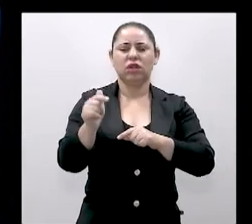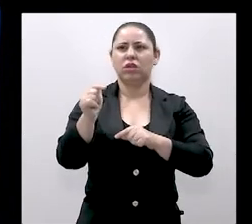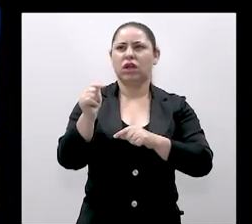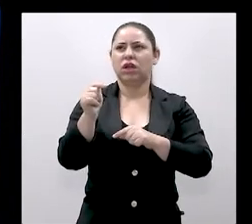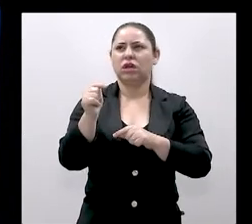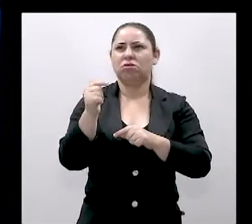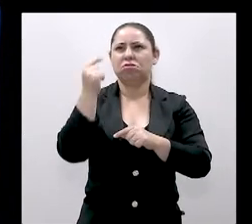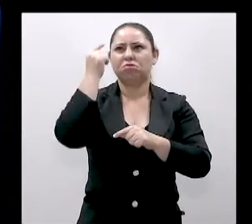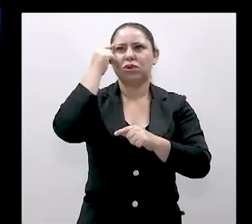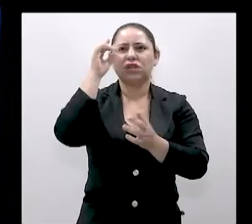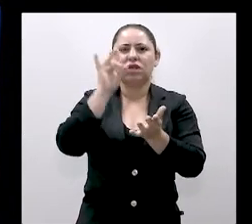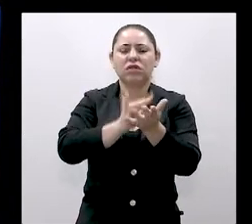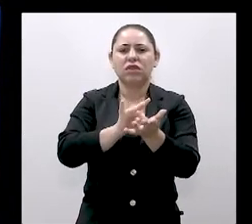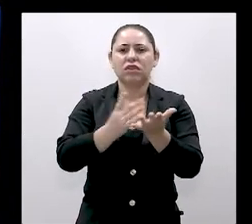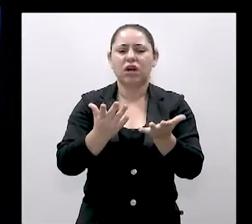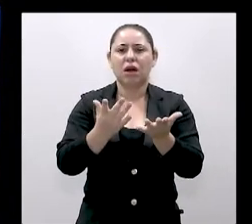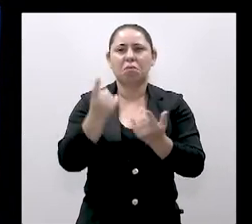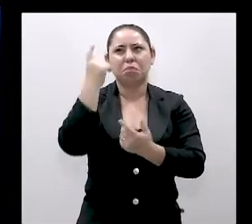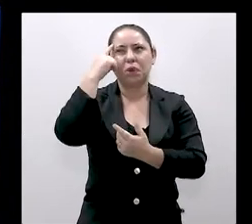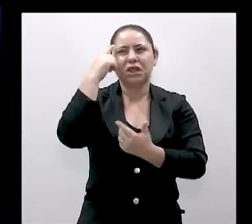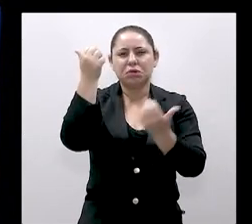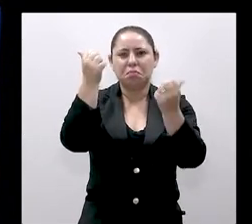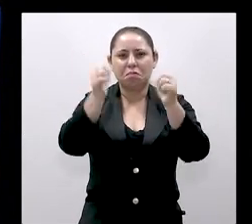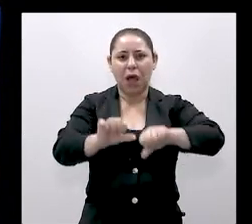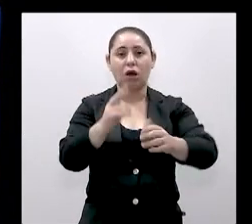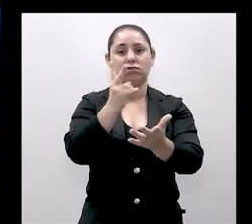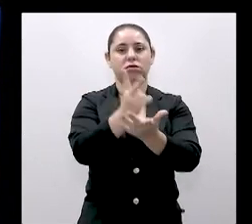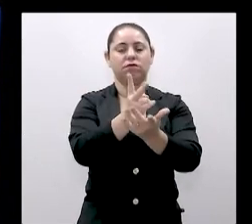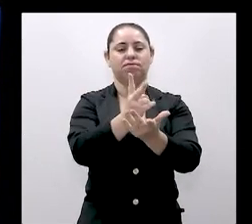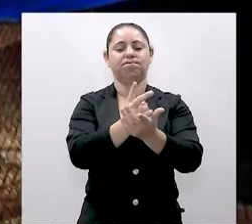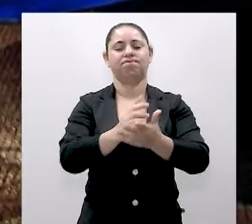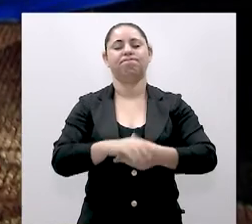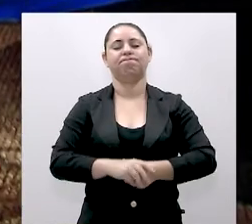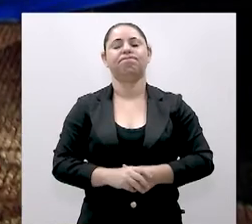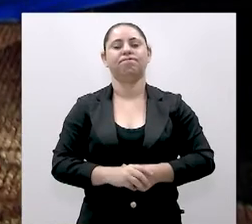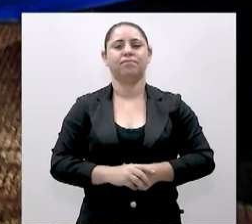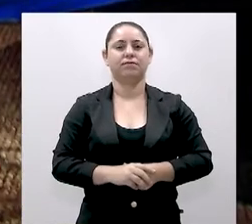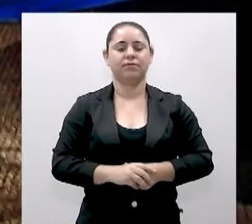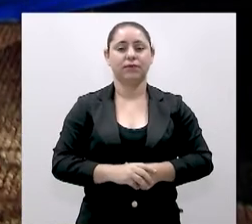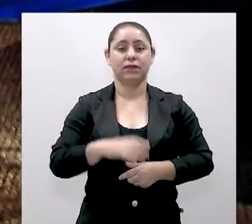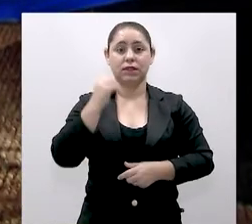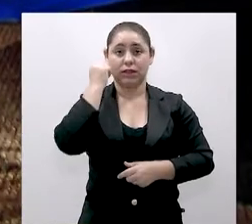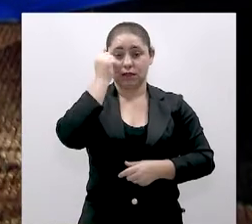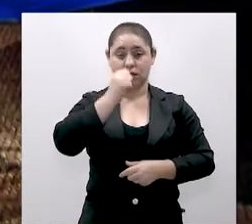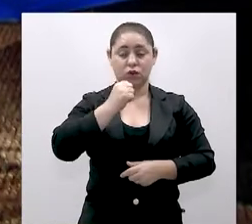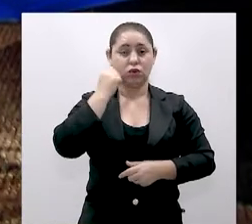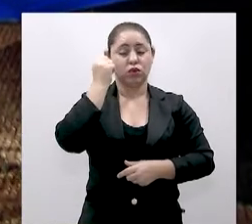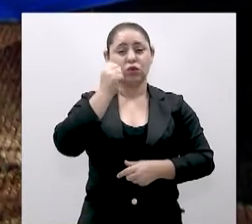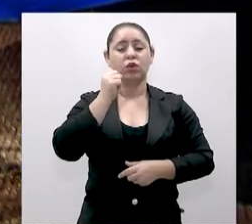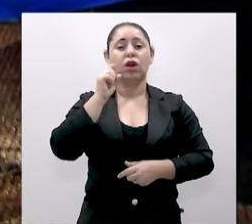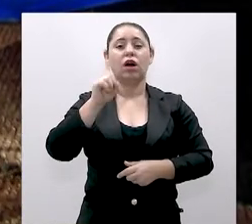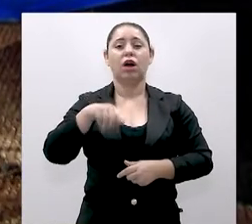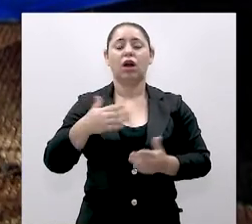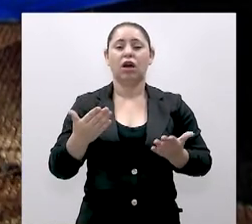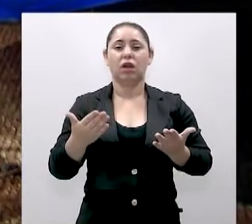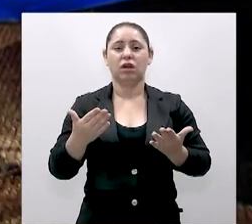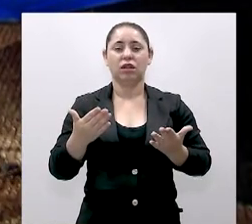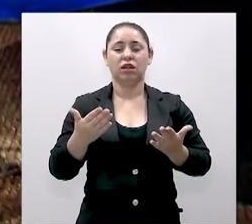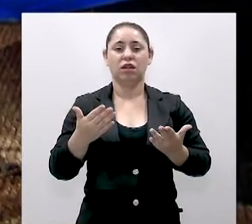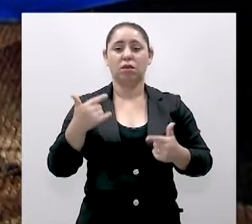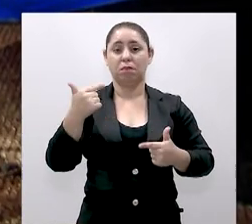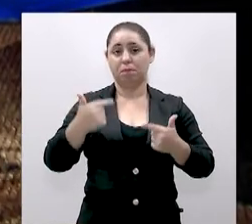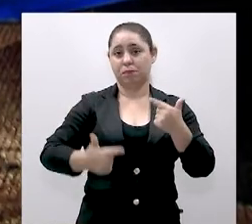lógica de qualquer sensatez pensa no pior é duro Senador e a